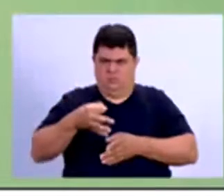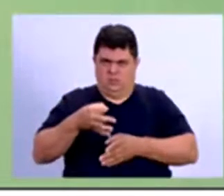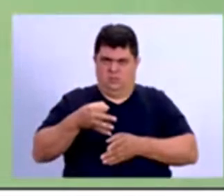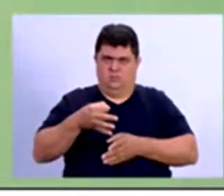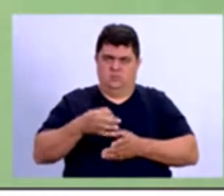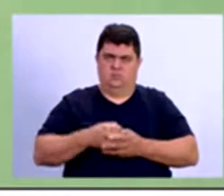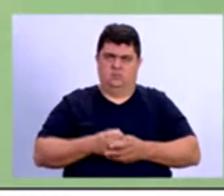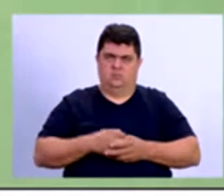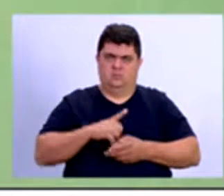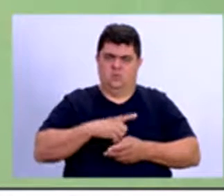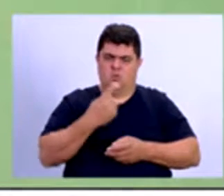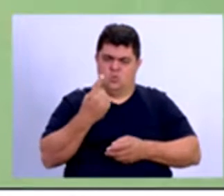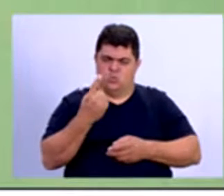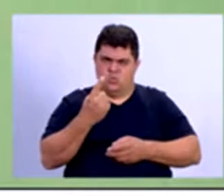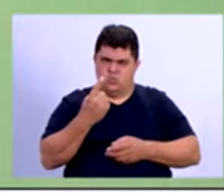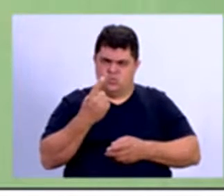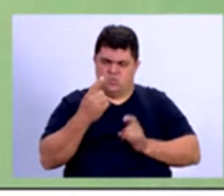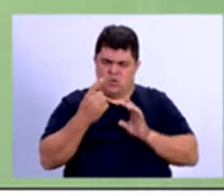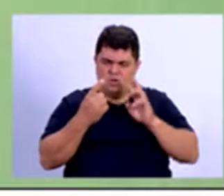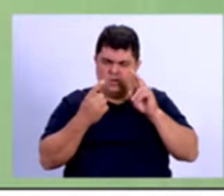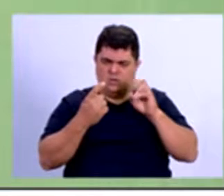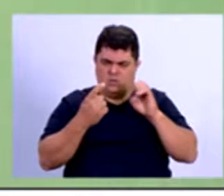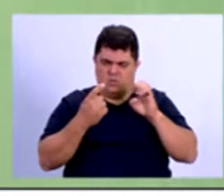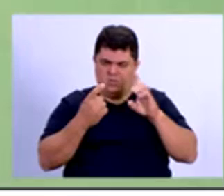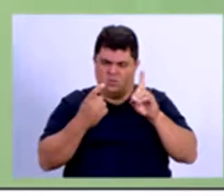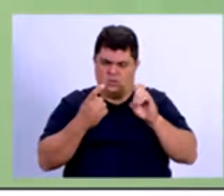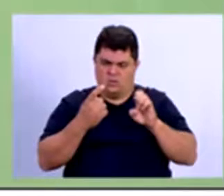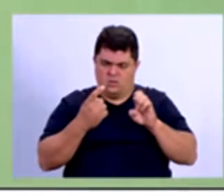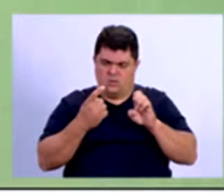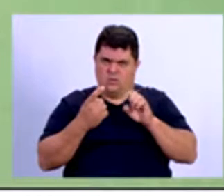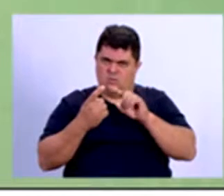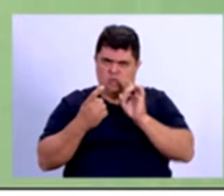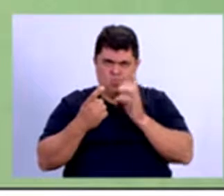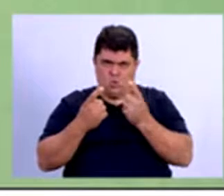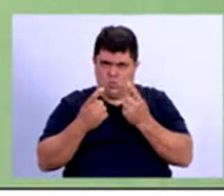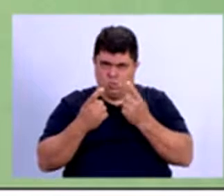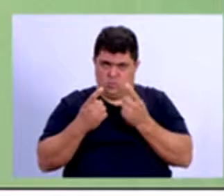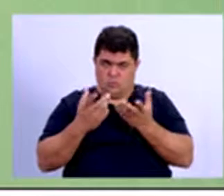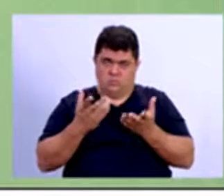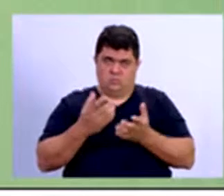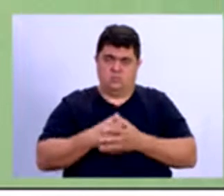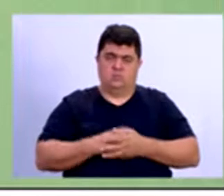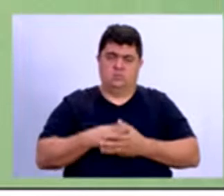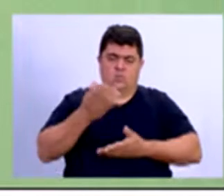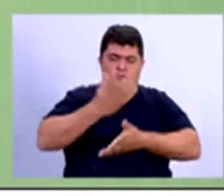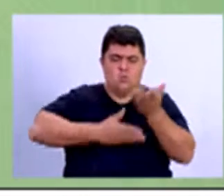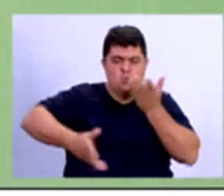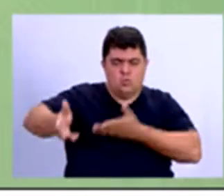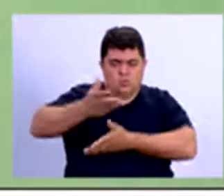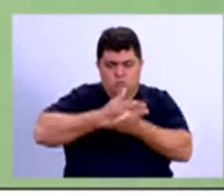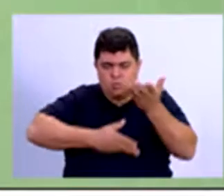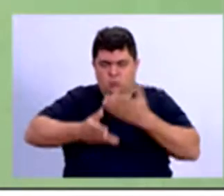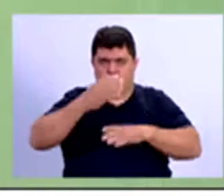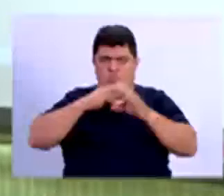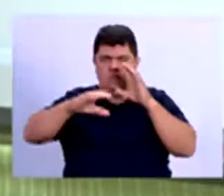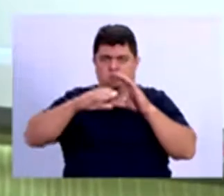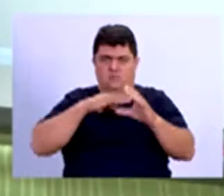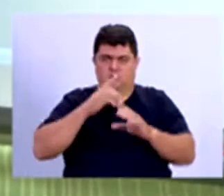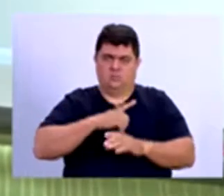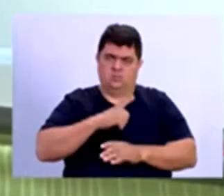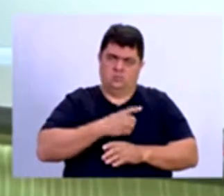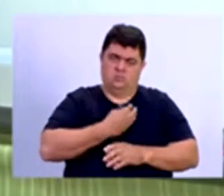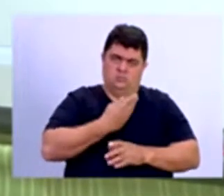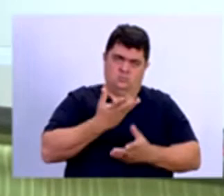existe só um tipo de rede no meio no meio do tráfego em se tratando de comunicação do